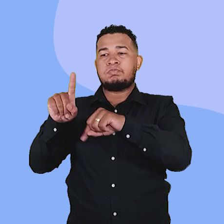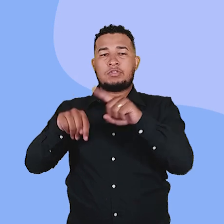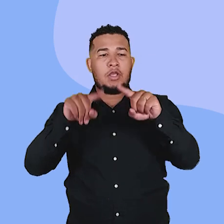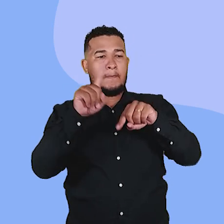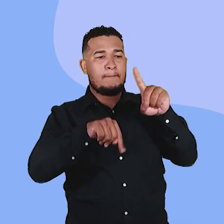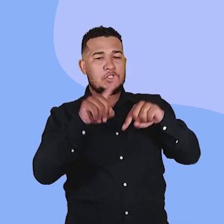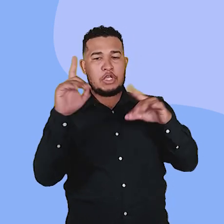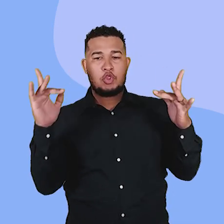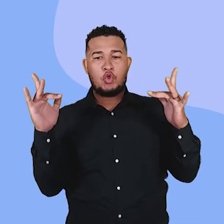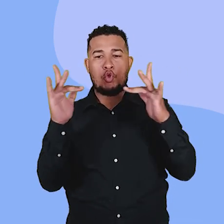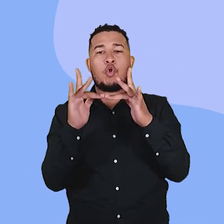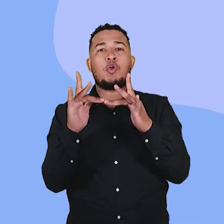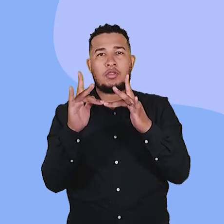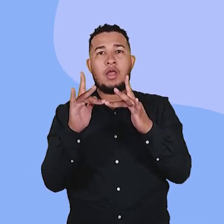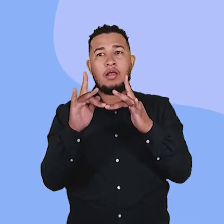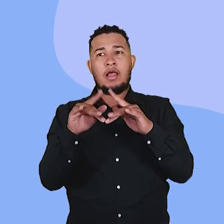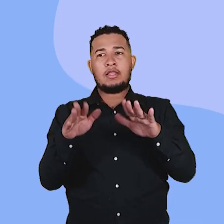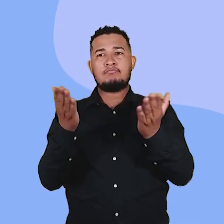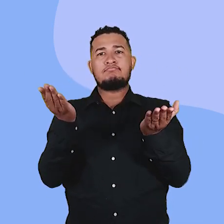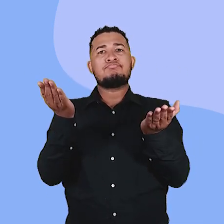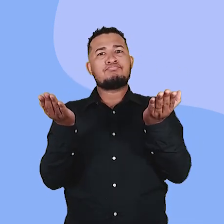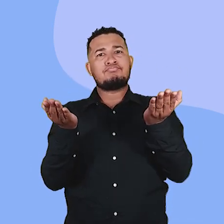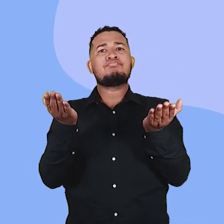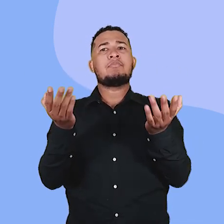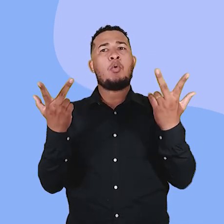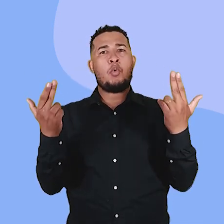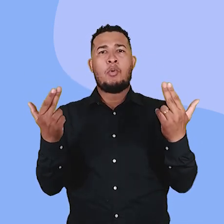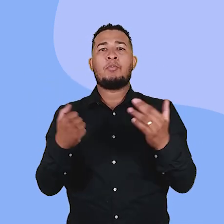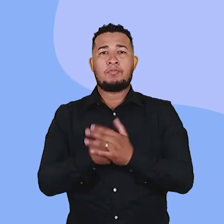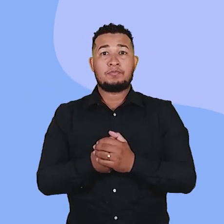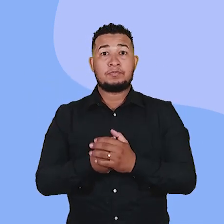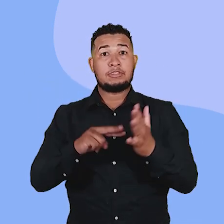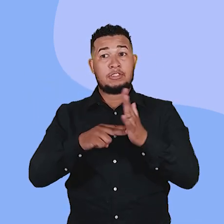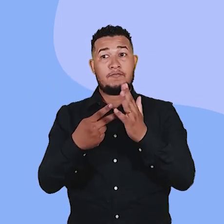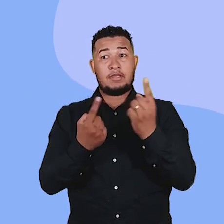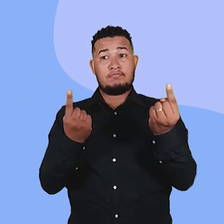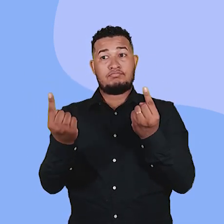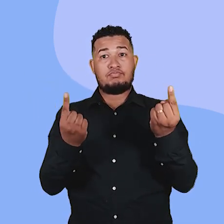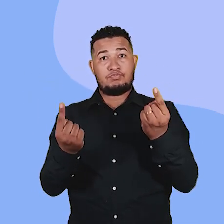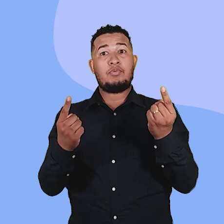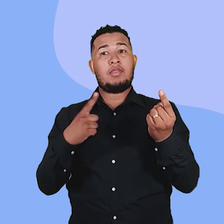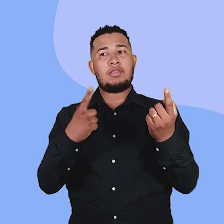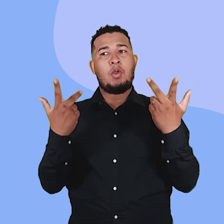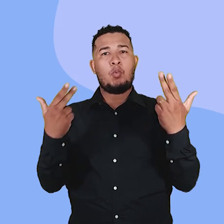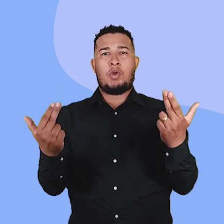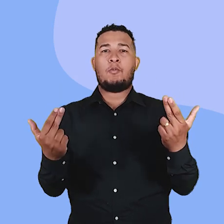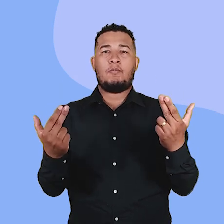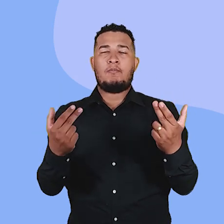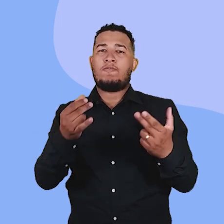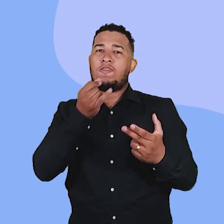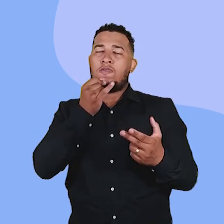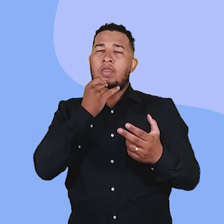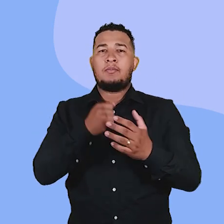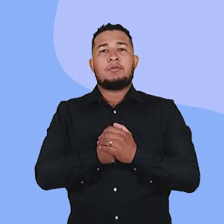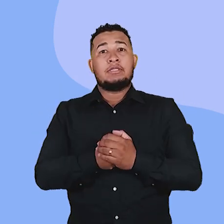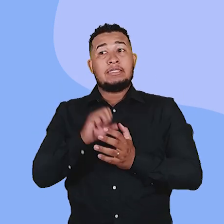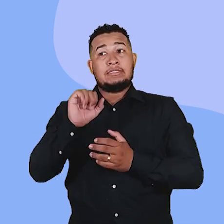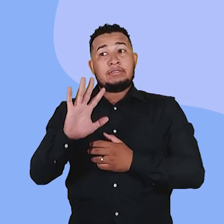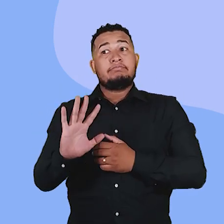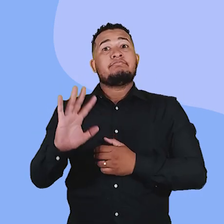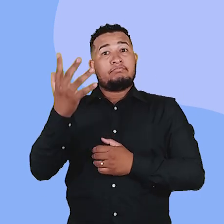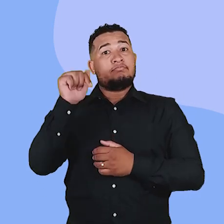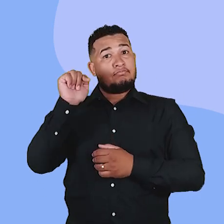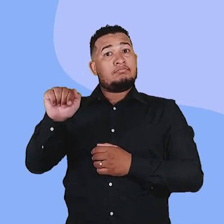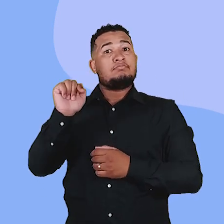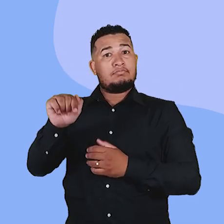corpos. Assim, dois corpos em equilíbrio térmico possuem obrigatoriamente temperaturas iguais. Uma vez alcançada